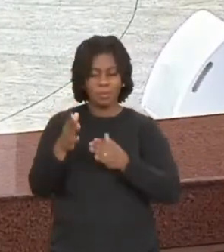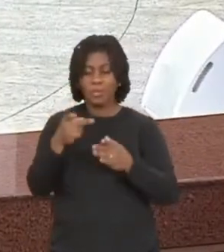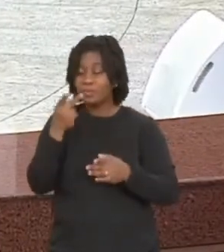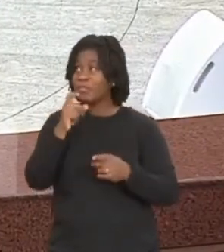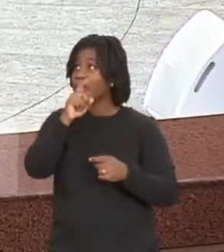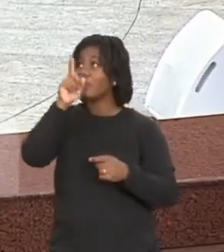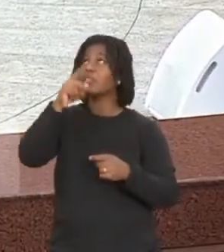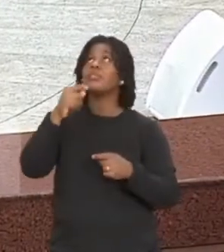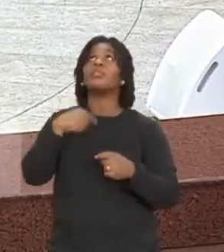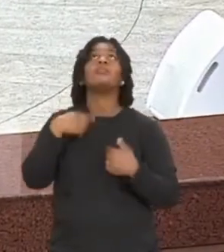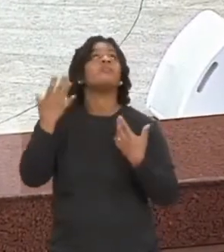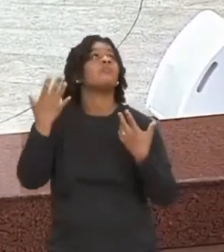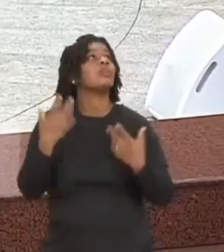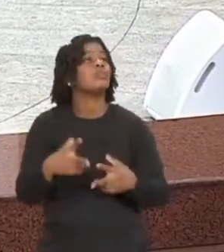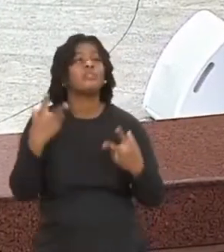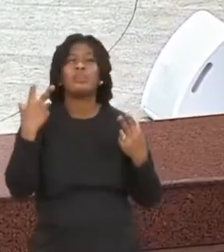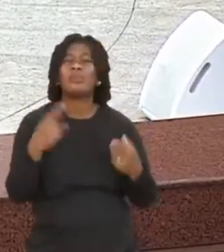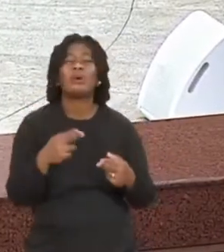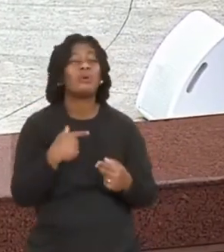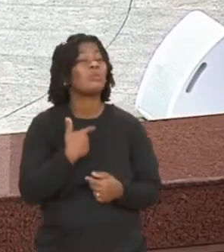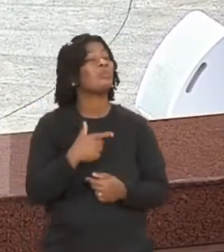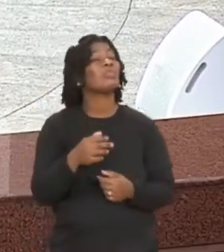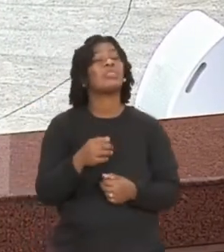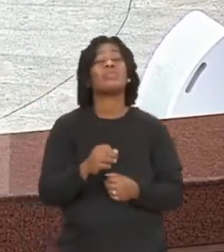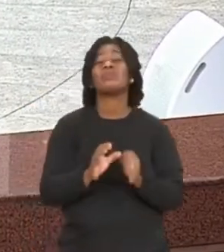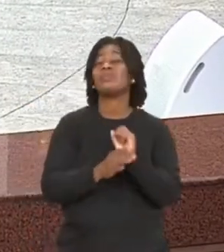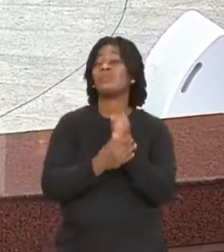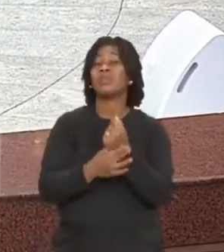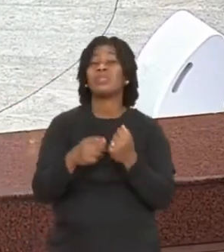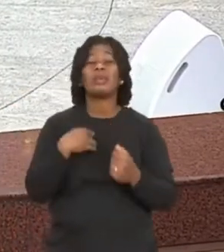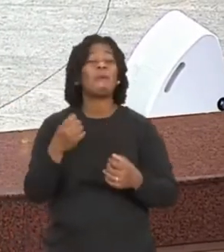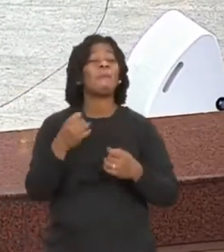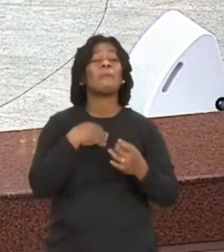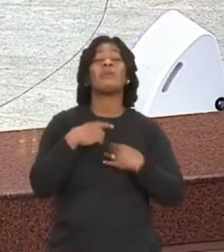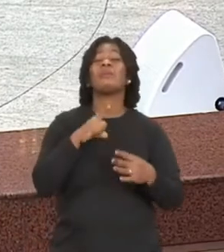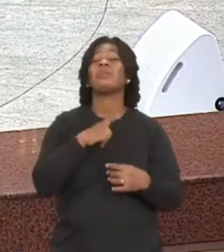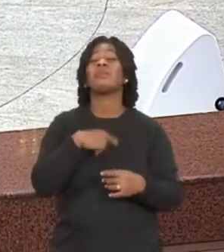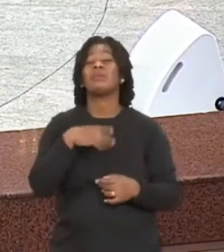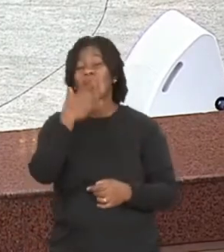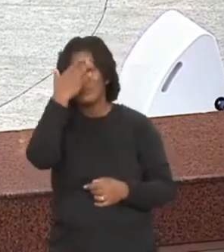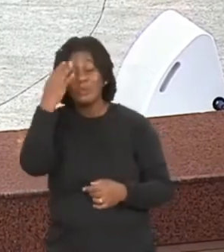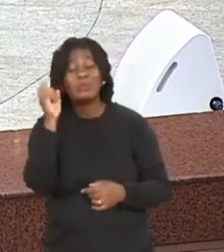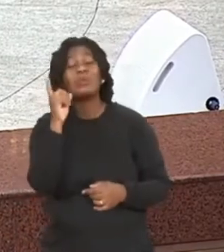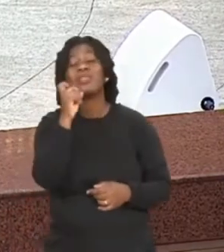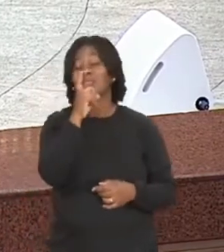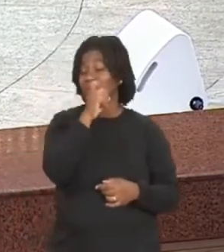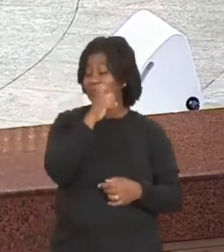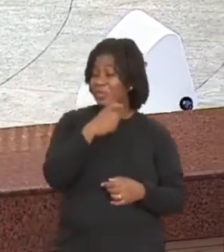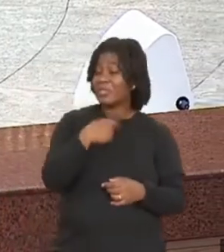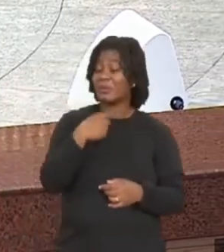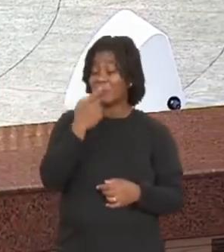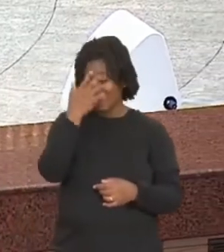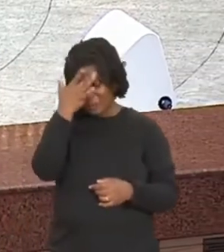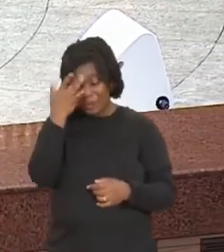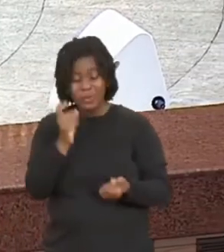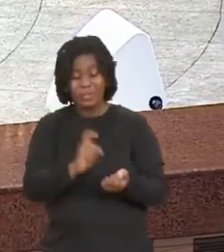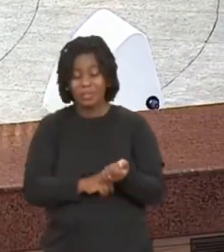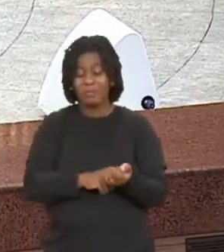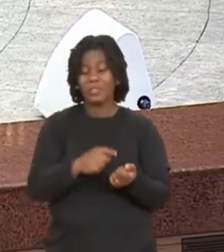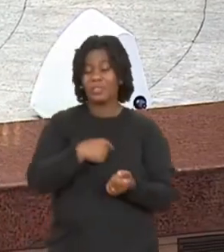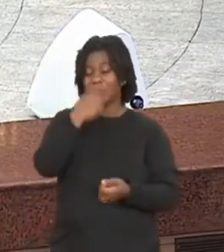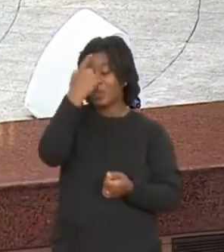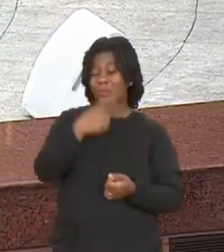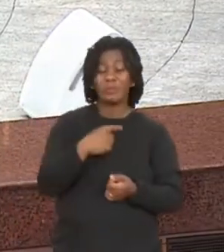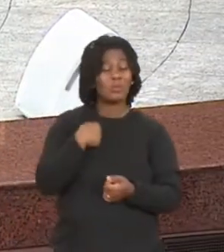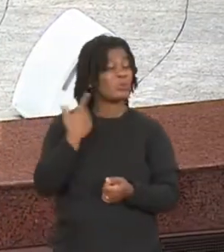ser assim. Eu sou insegura, eu sou medrosa, eu sou uma pessoa difícil de lidar, eu sou uma pessoa nervosa, eu sou uma pessoa que não